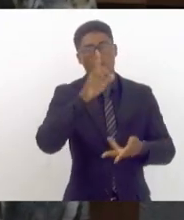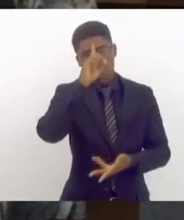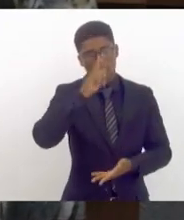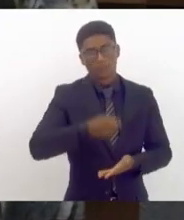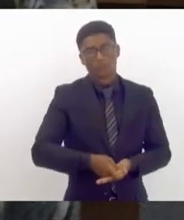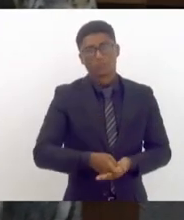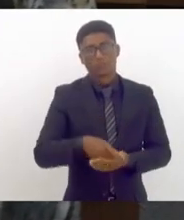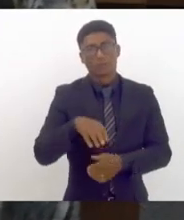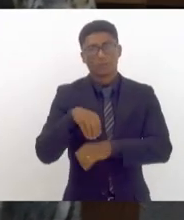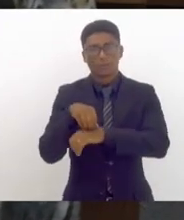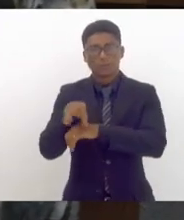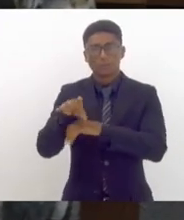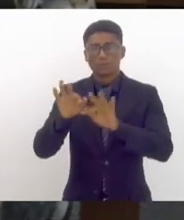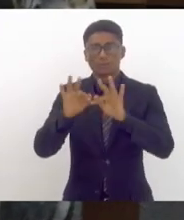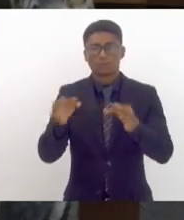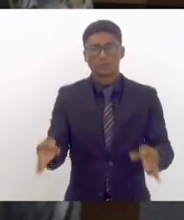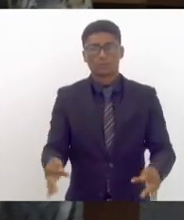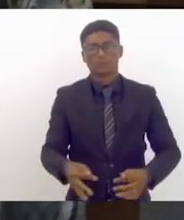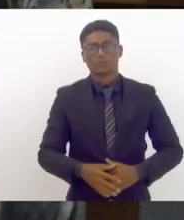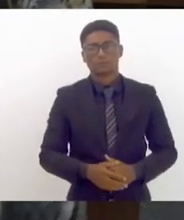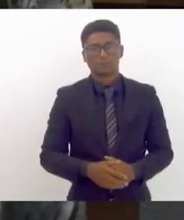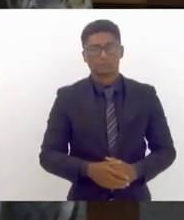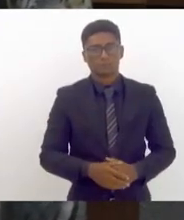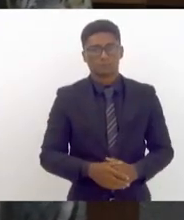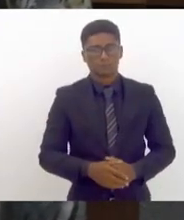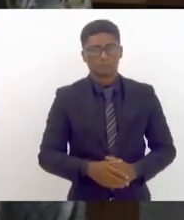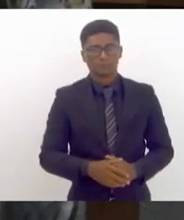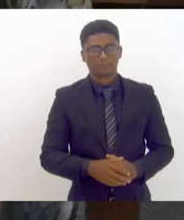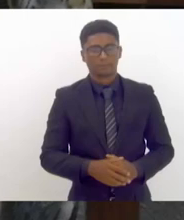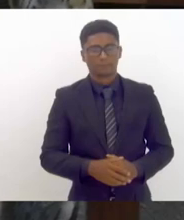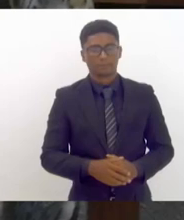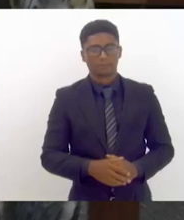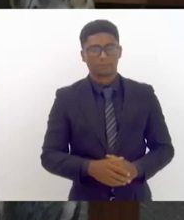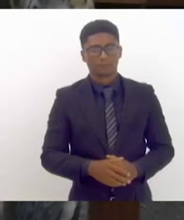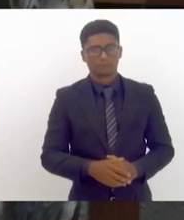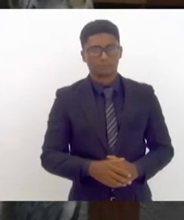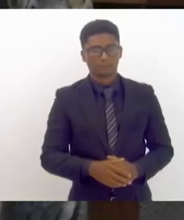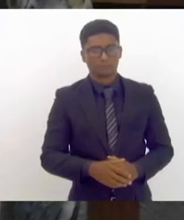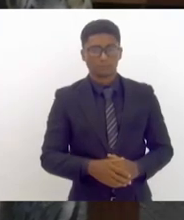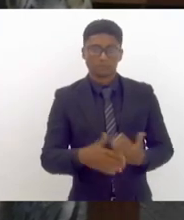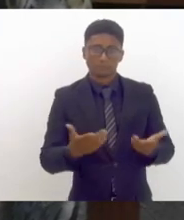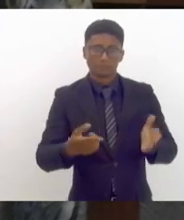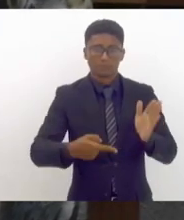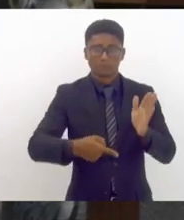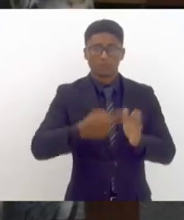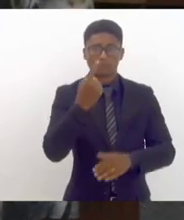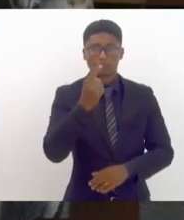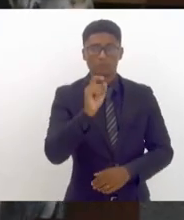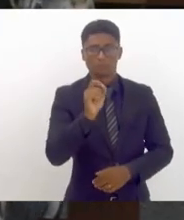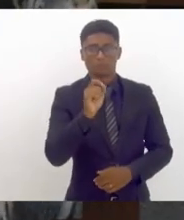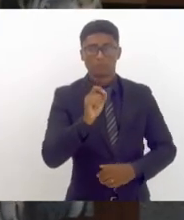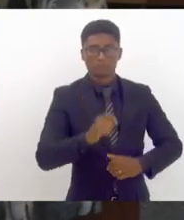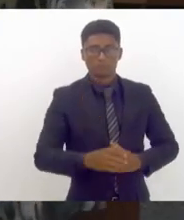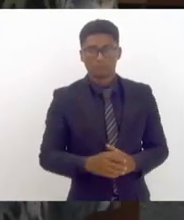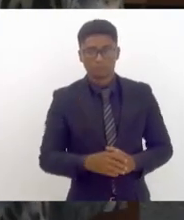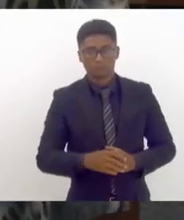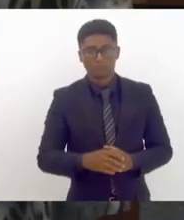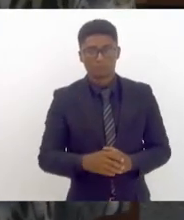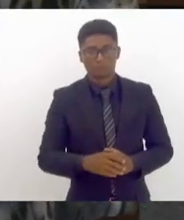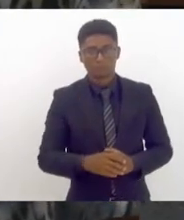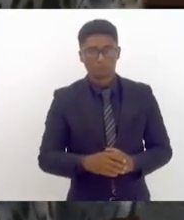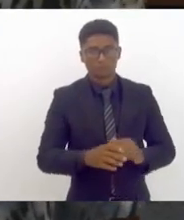indicação simples. Dito isso, eu queria primeiro saudar o autor